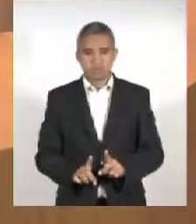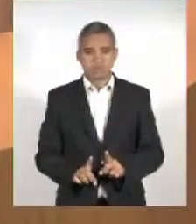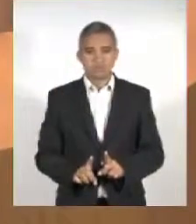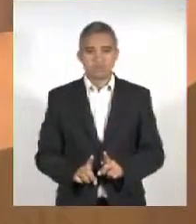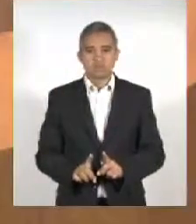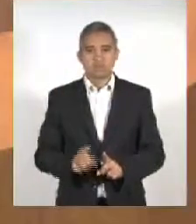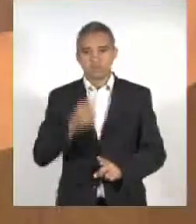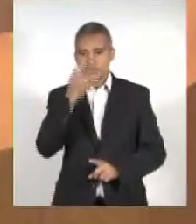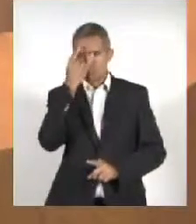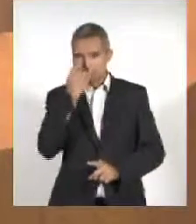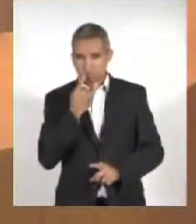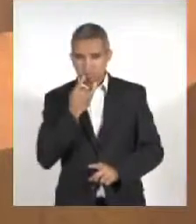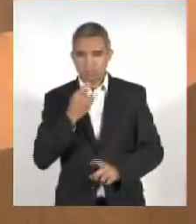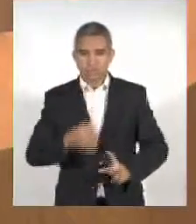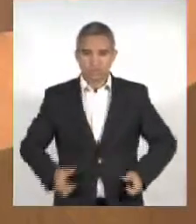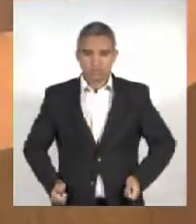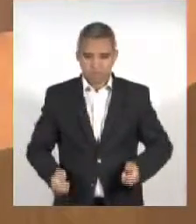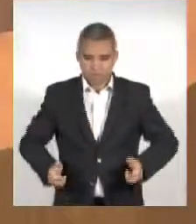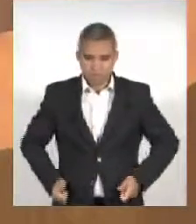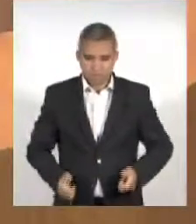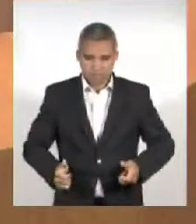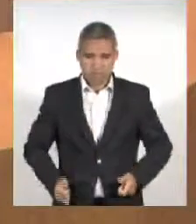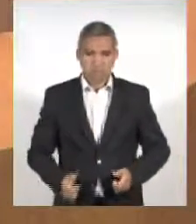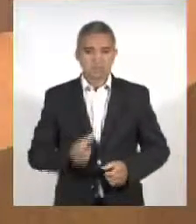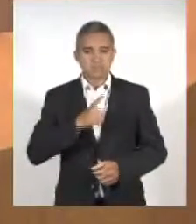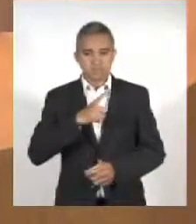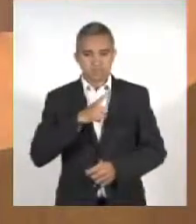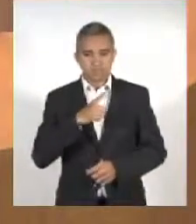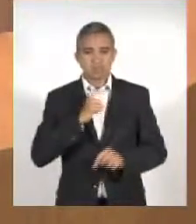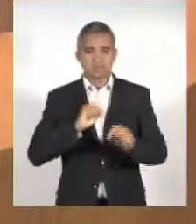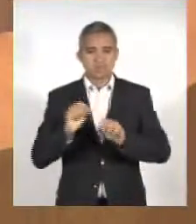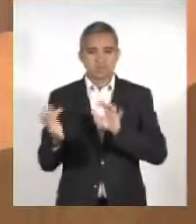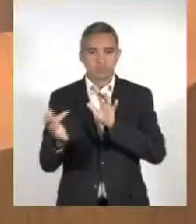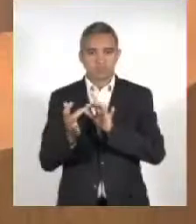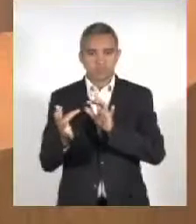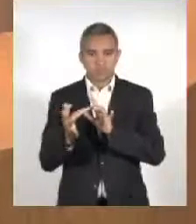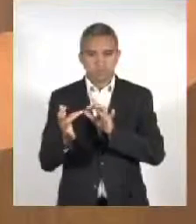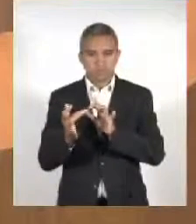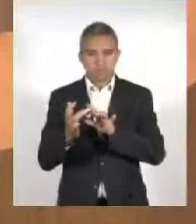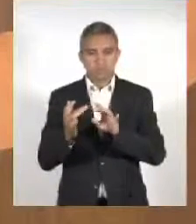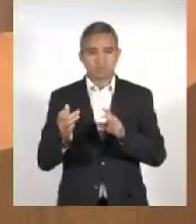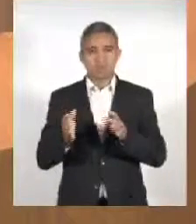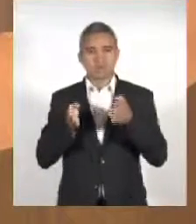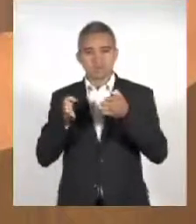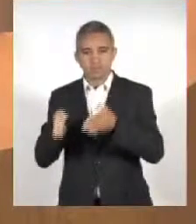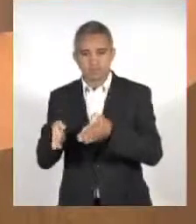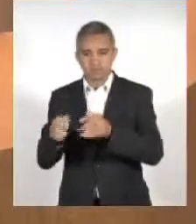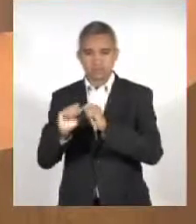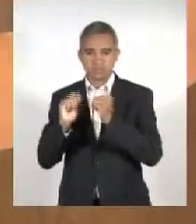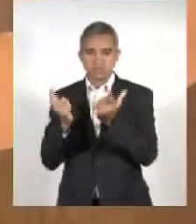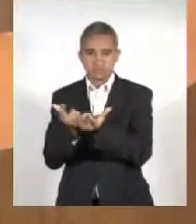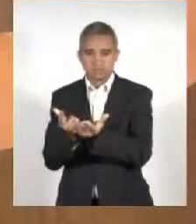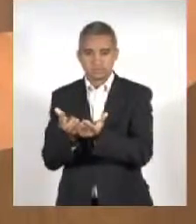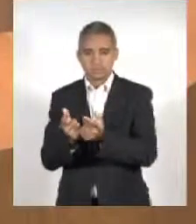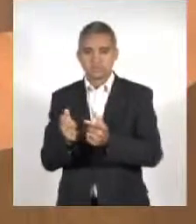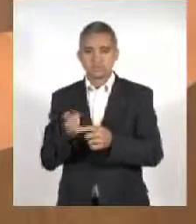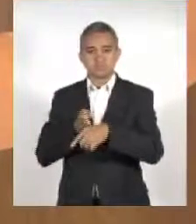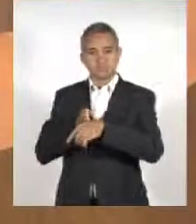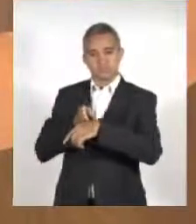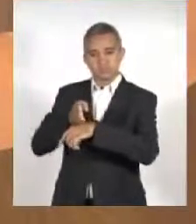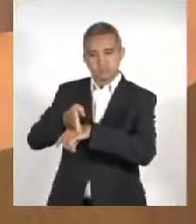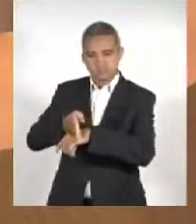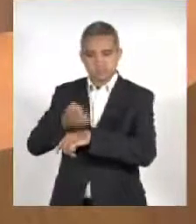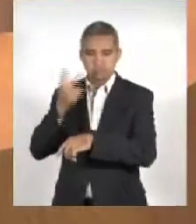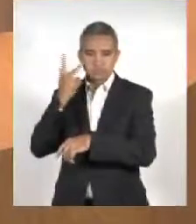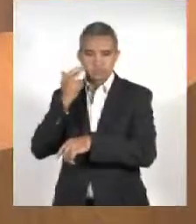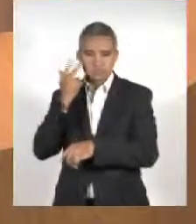deficientes visuais, os cadeirantes, eles tenham esse contato logo no início, logo na chegada da Assembleia Legislativa, para que eles possam ter também